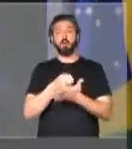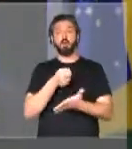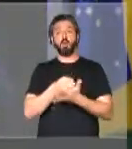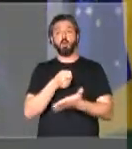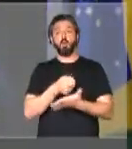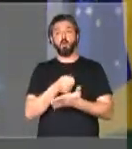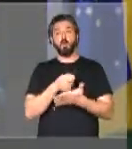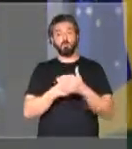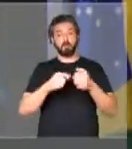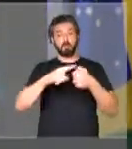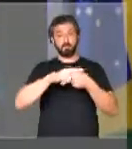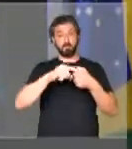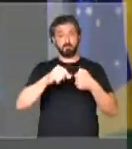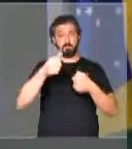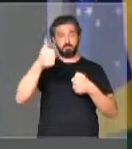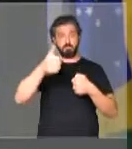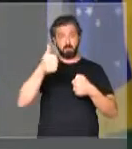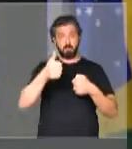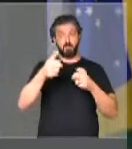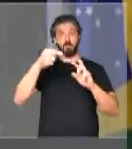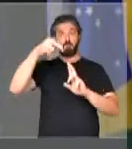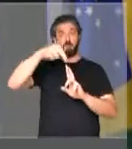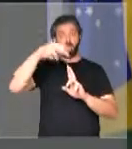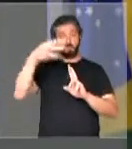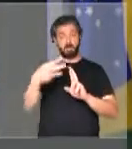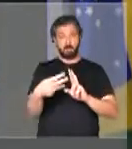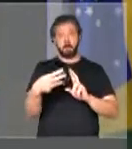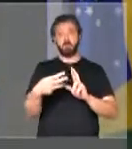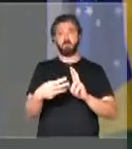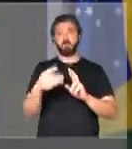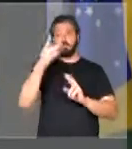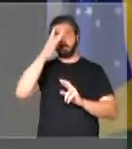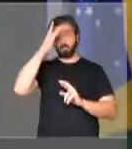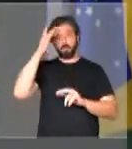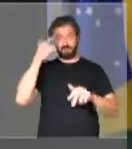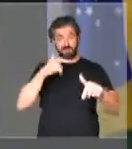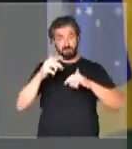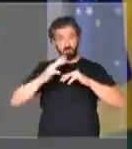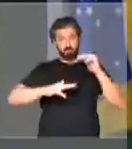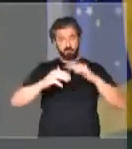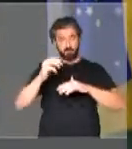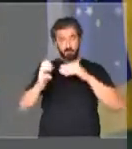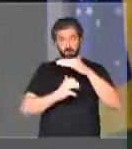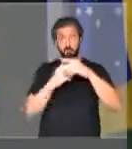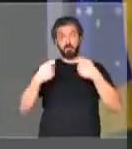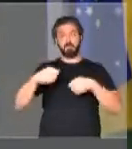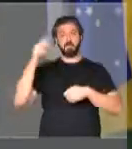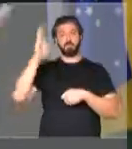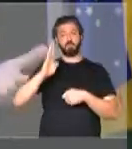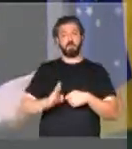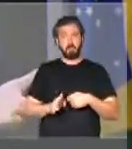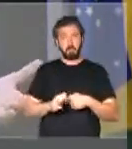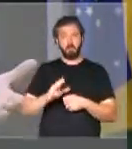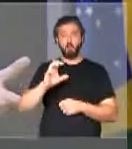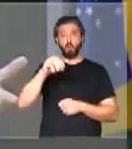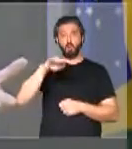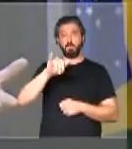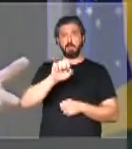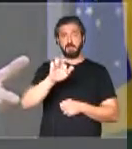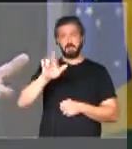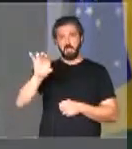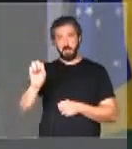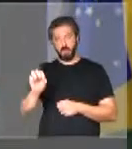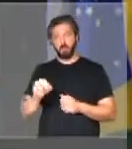exige lá no artigo 1º, parágrafo 3º, que tripulantes sejam brasileiros, comissários